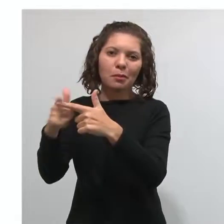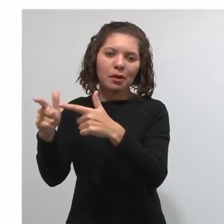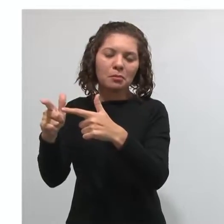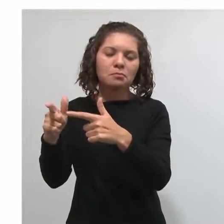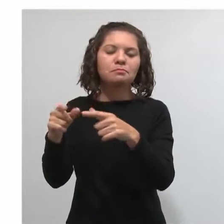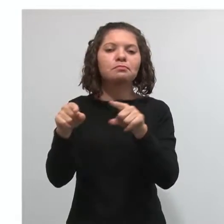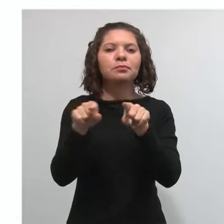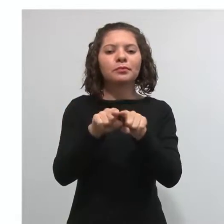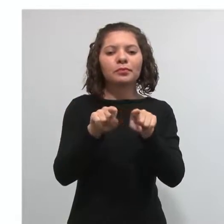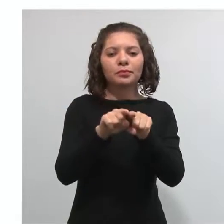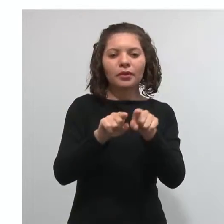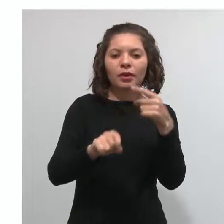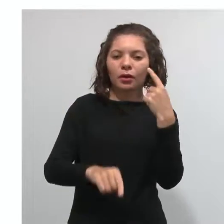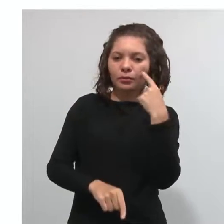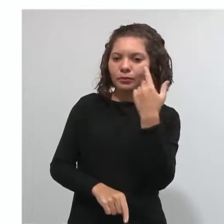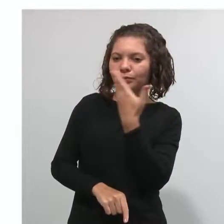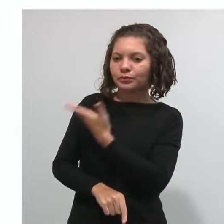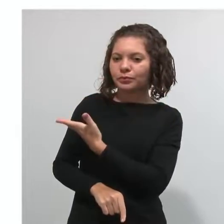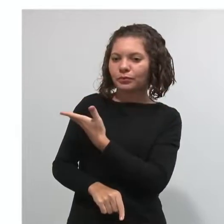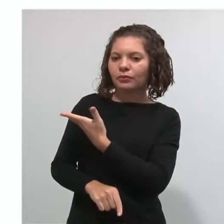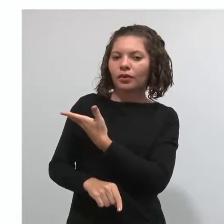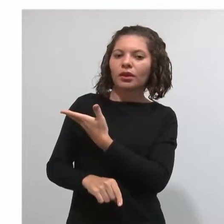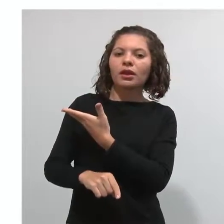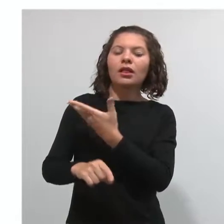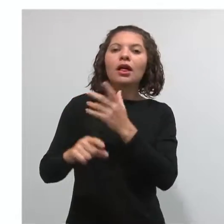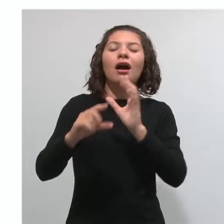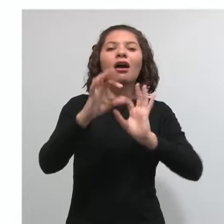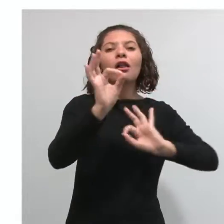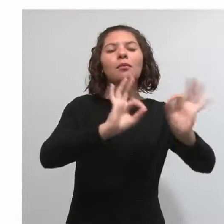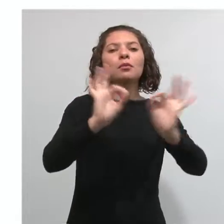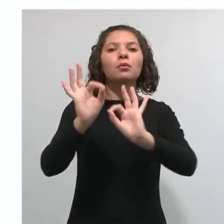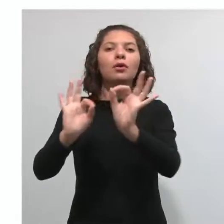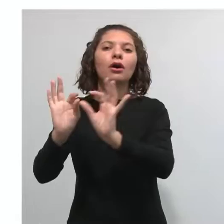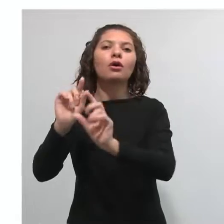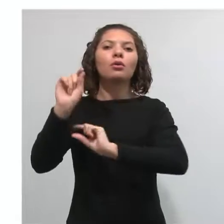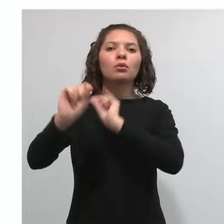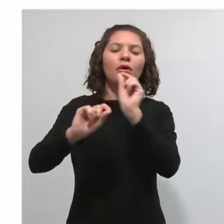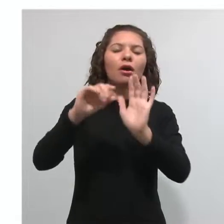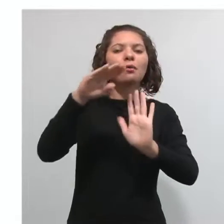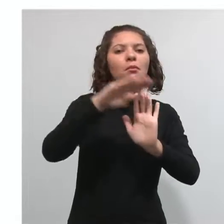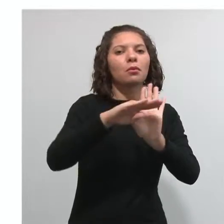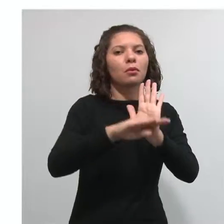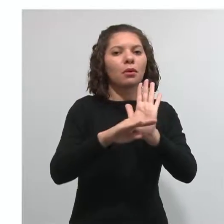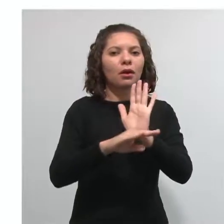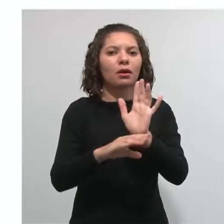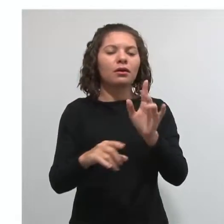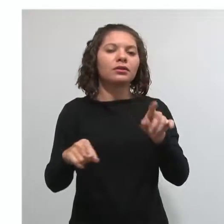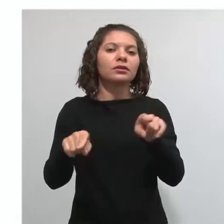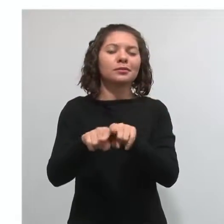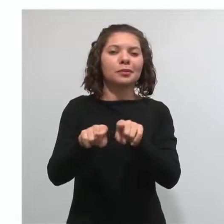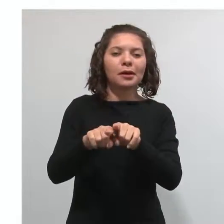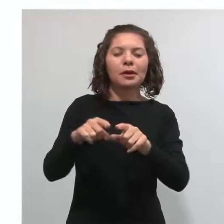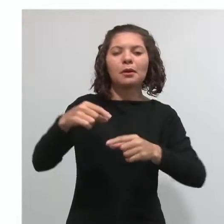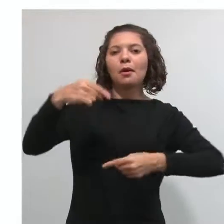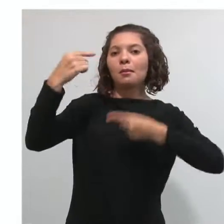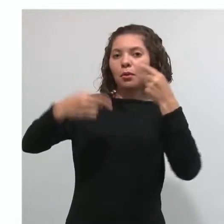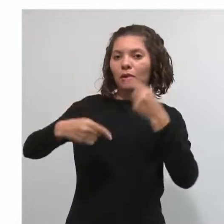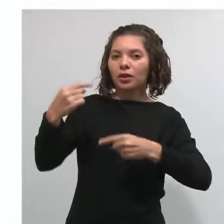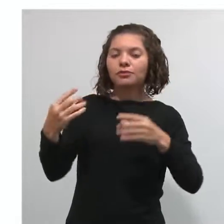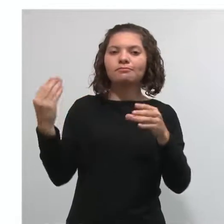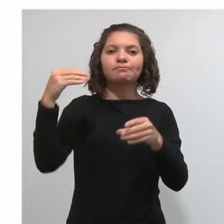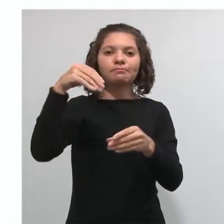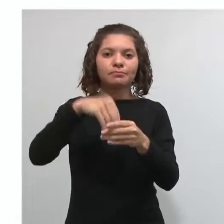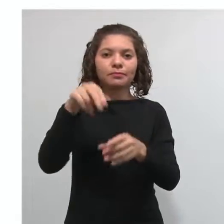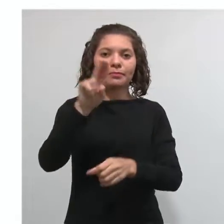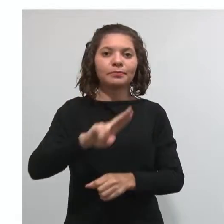da agenda, a elaboração, né, de programas de decisão, a implementação da política de fato, né, e